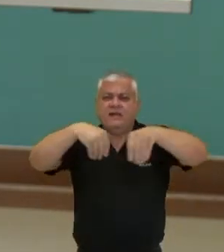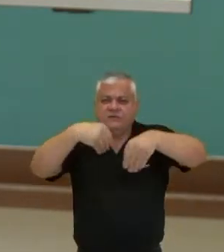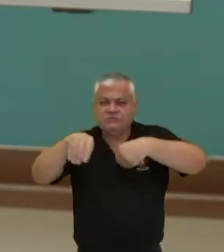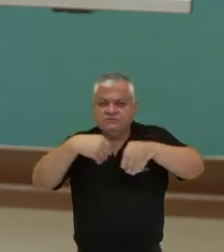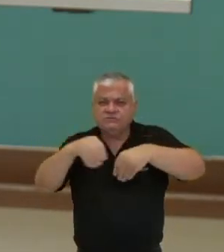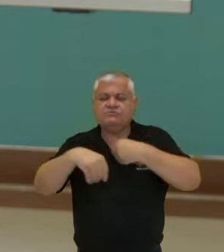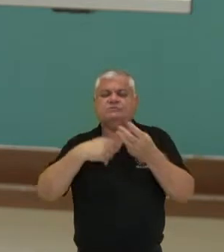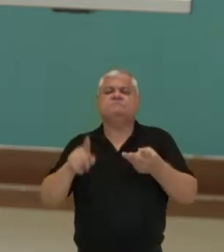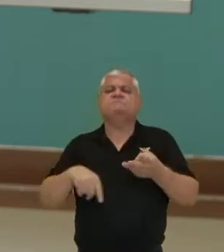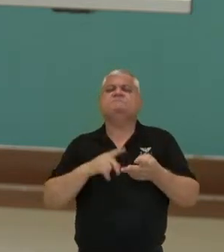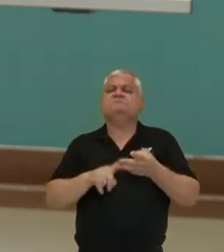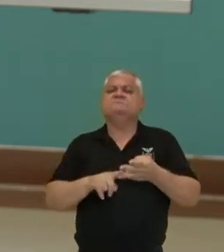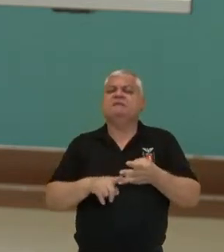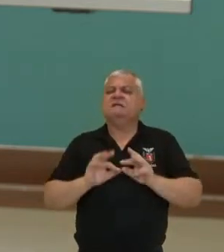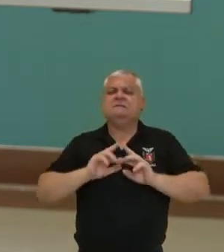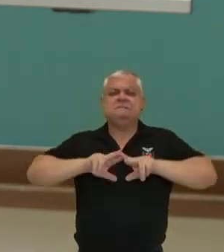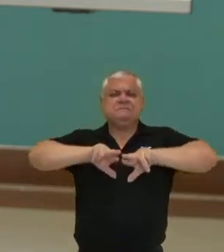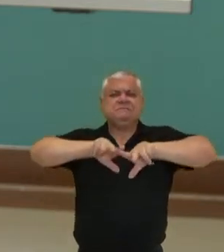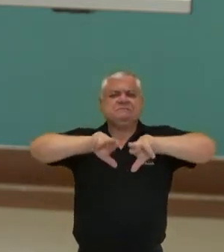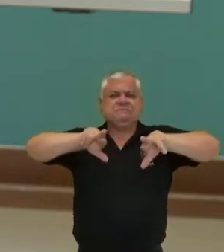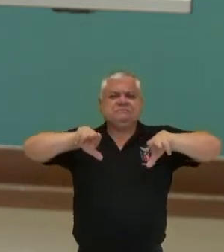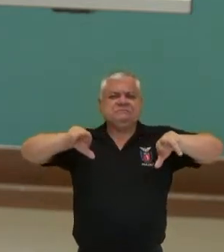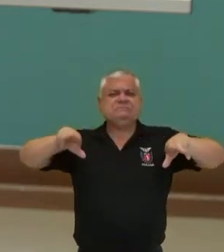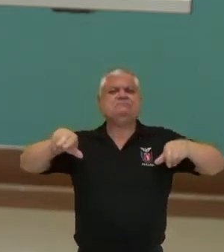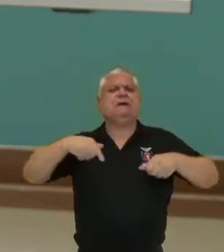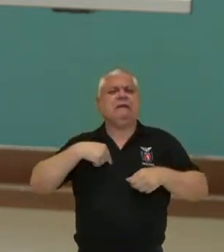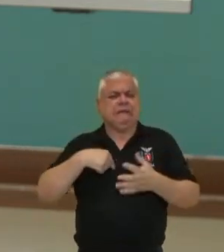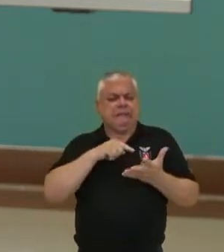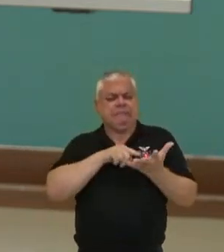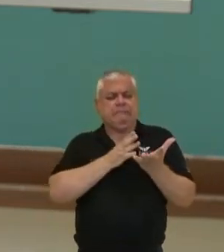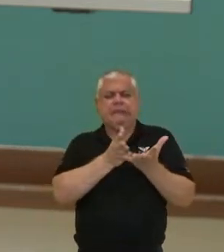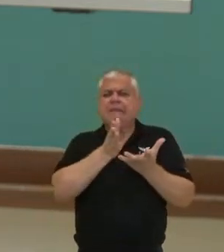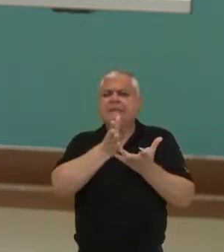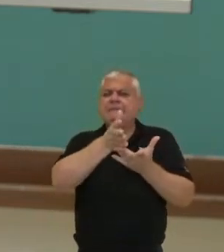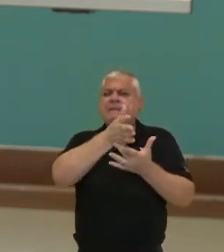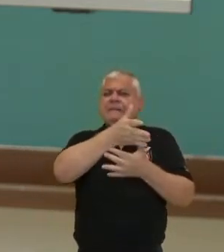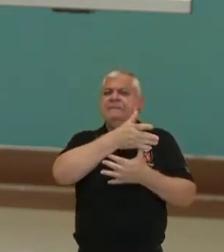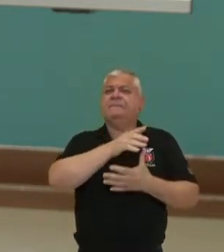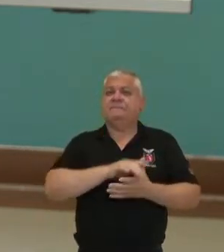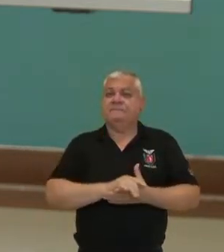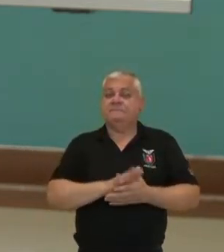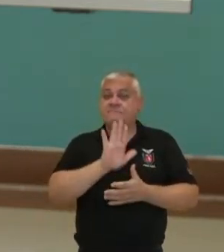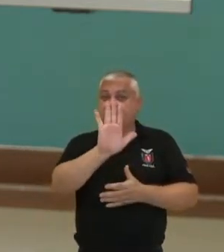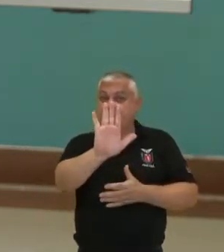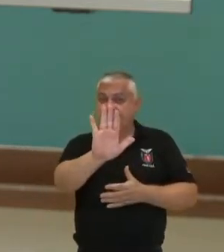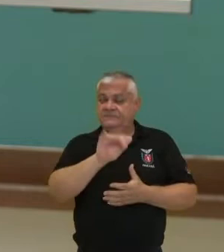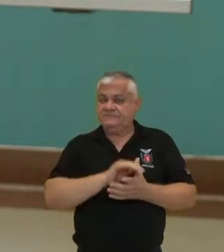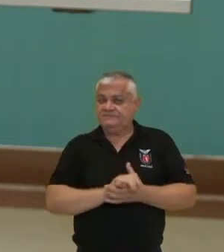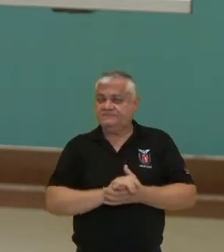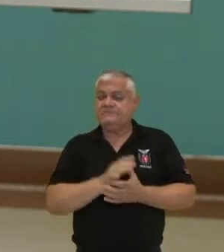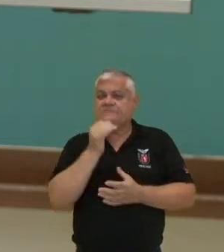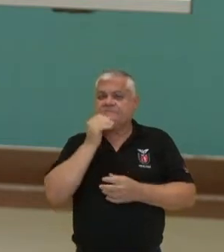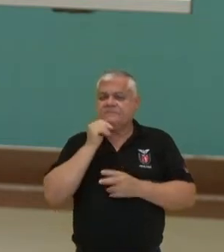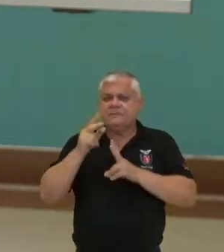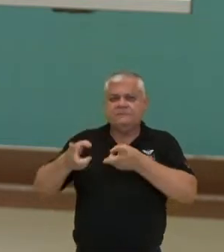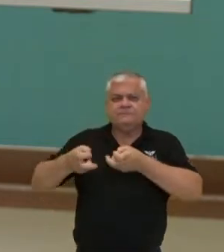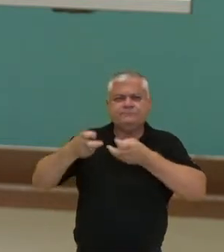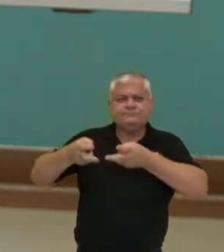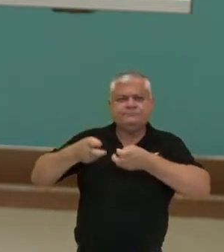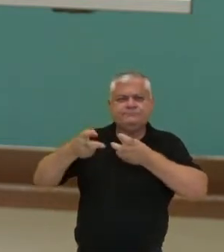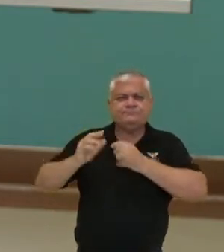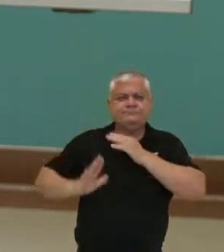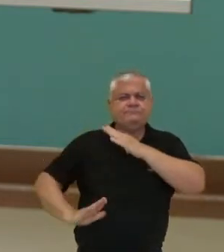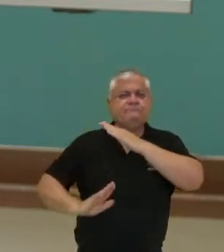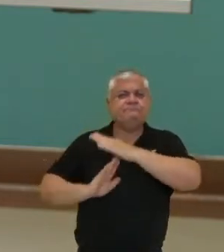plástico Aliás o petróleo é usado para várias coisas do nosso cotidiano mas essa exploração tem um